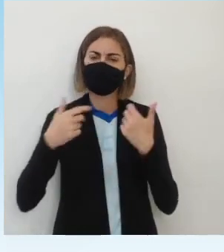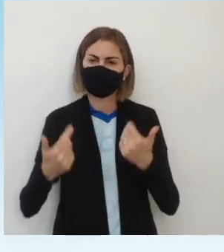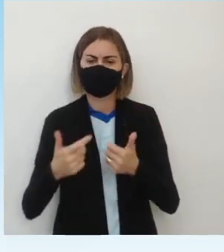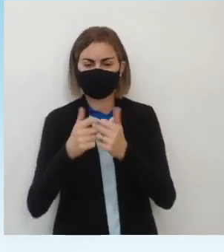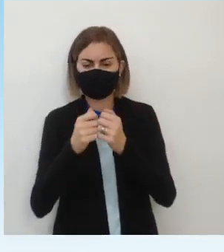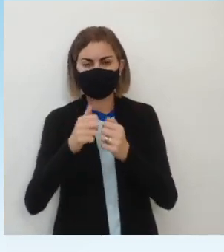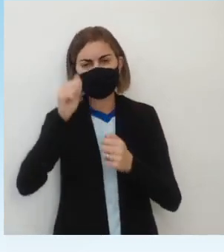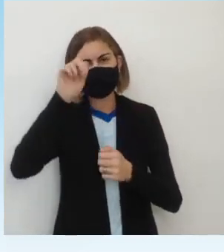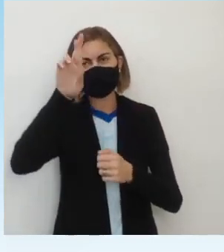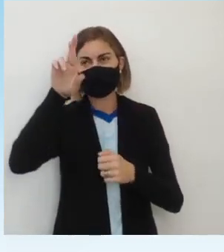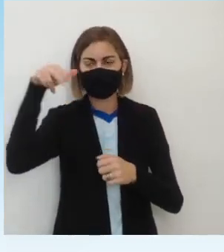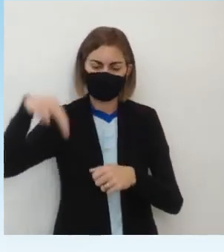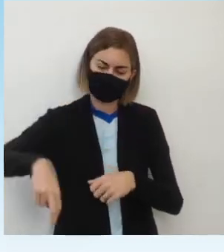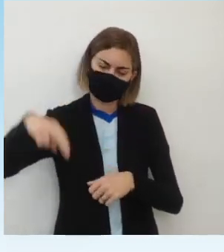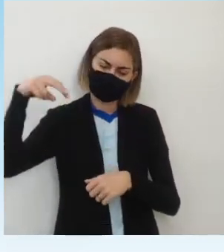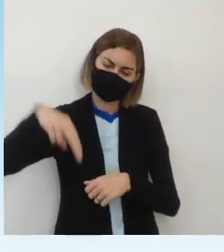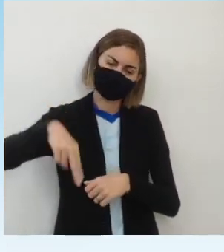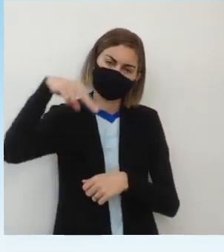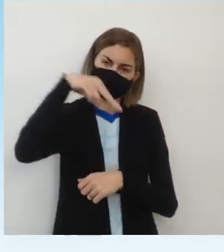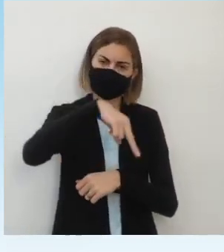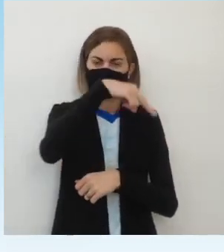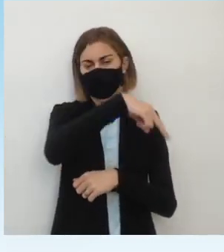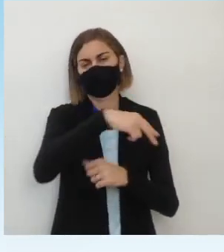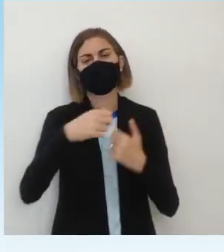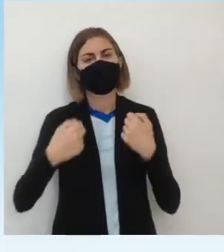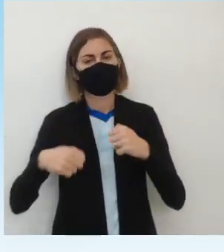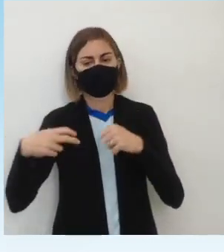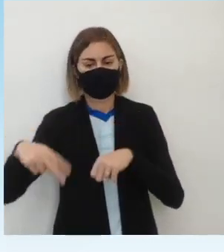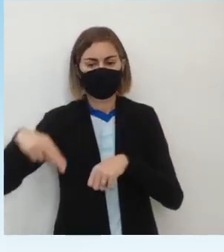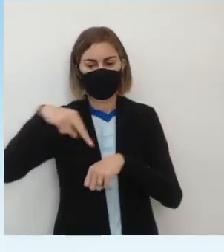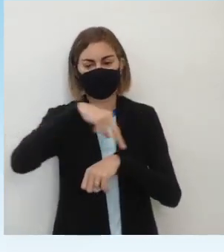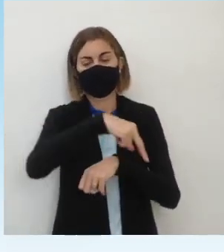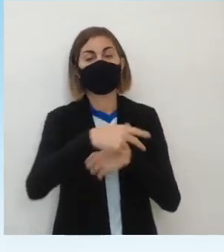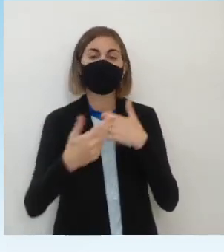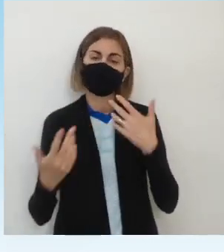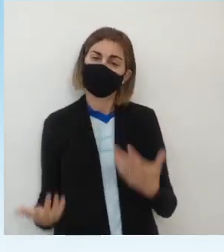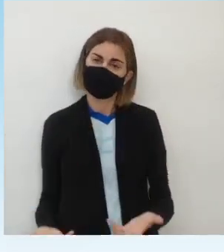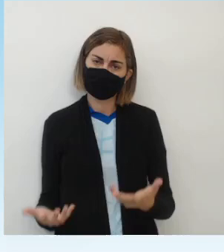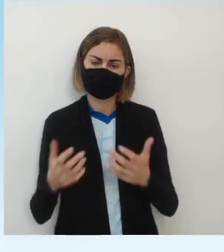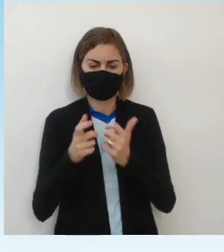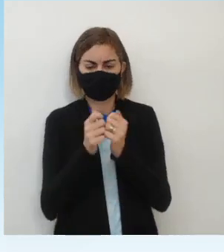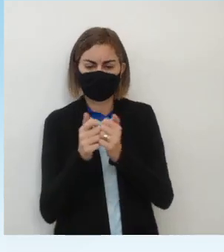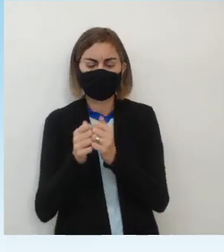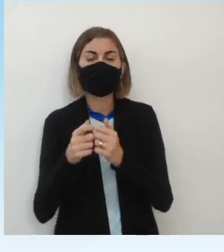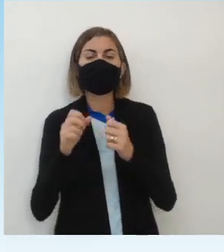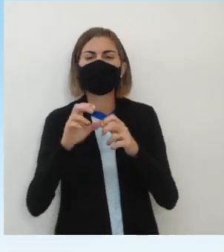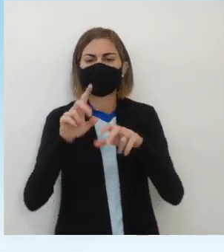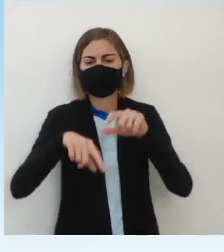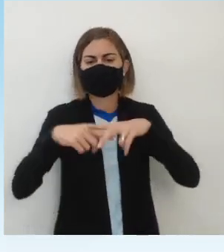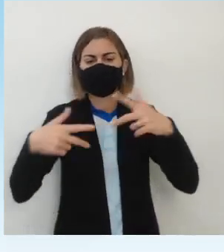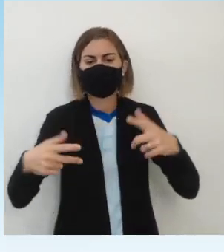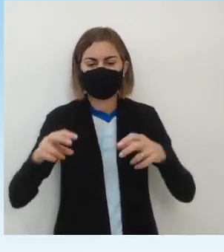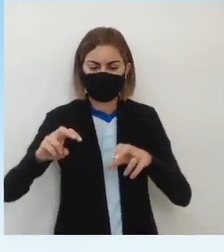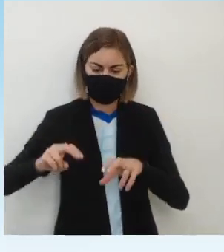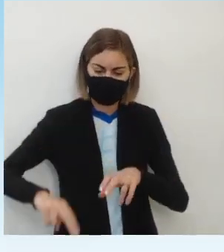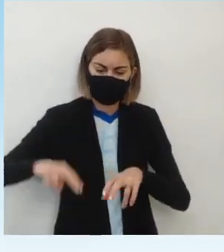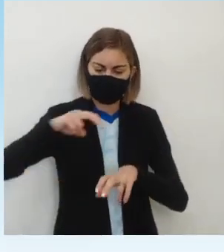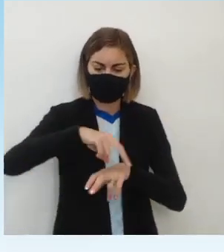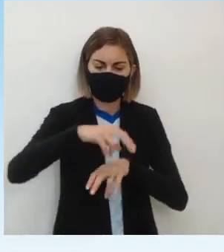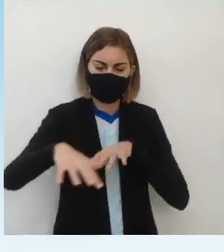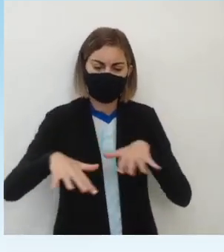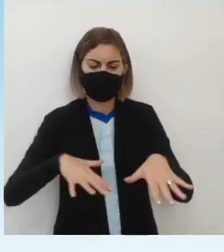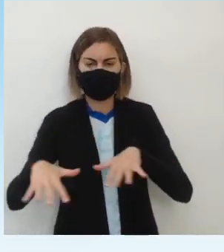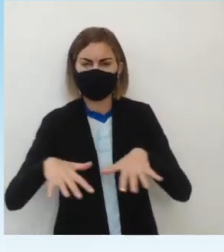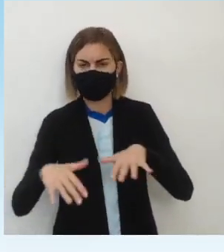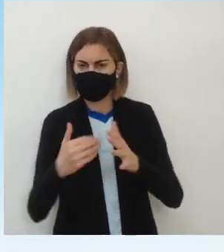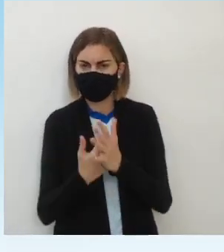preso no ar, né? Livre no ar, aliás, e tem que saltar de um objeto para outro. Se esses objetos em que você vai saltar estão se